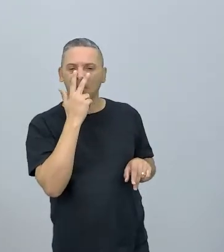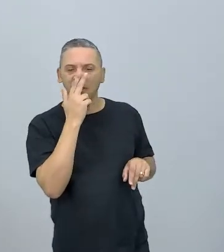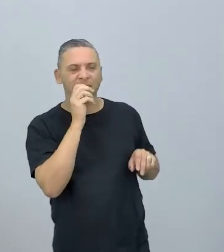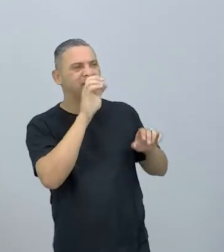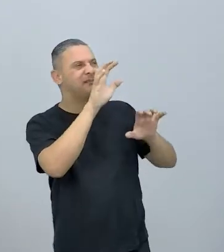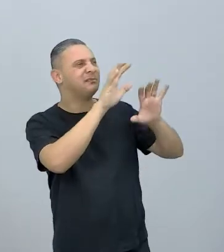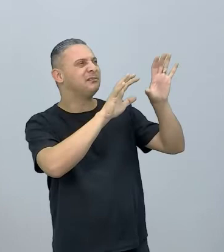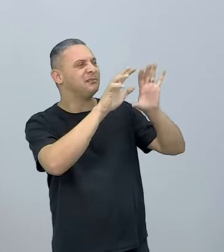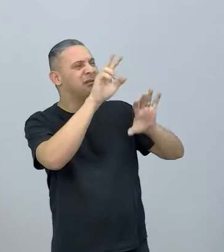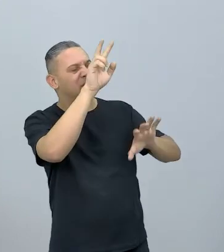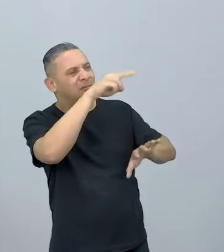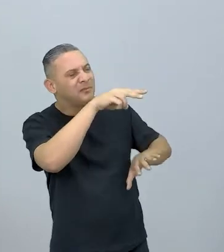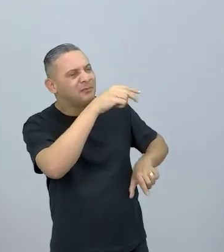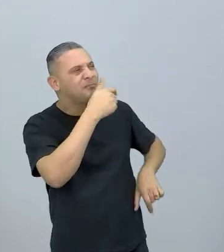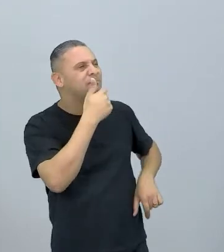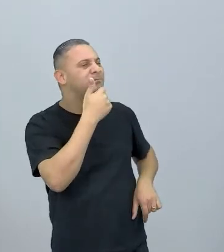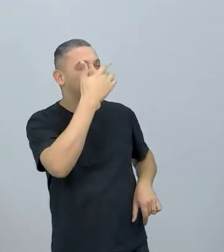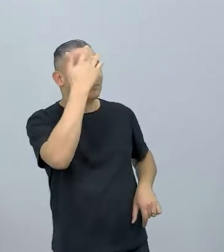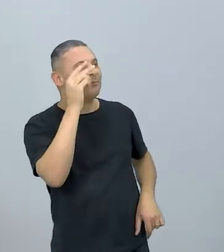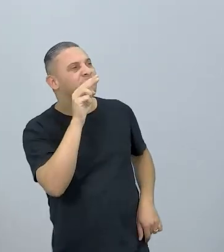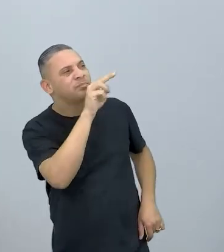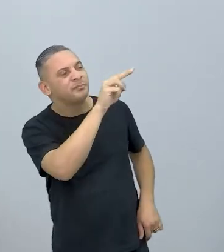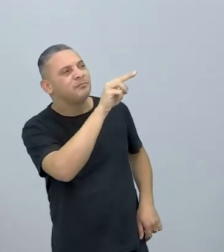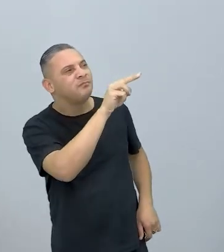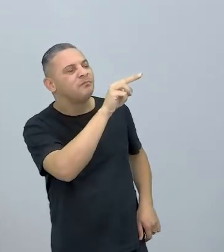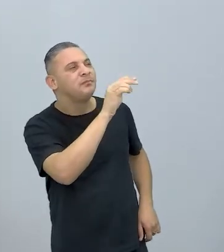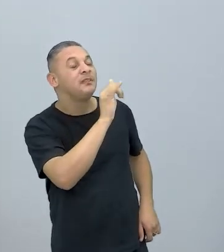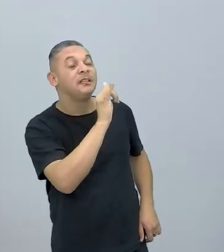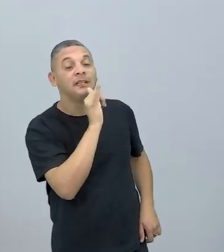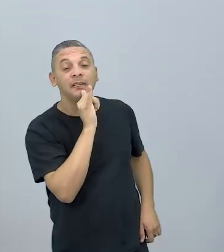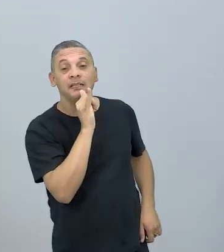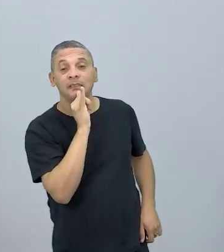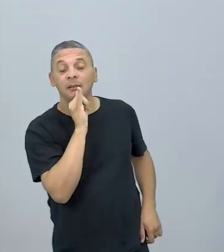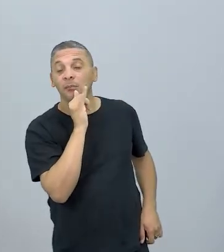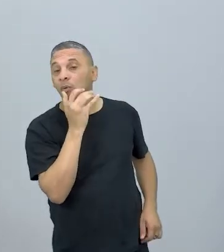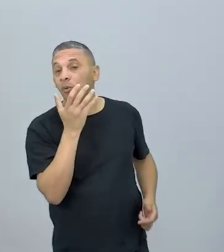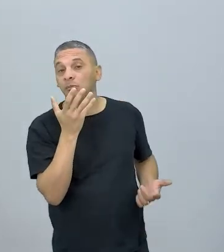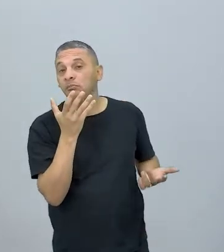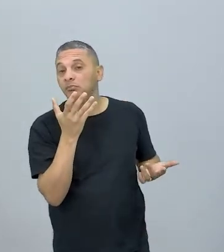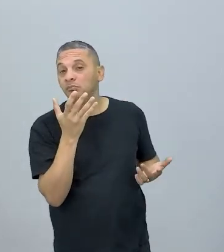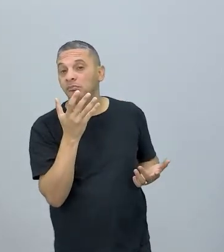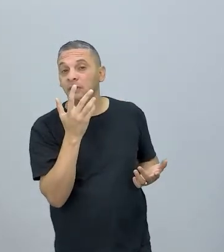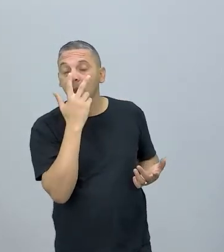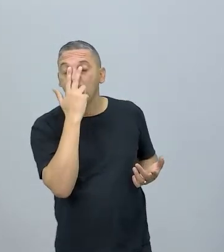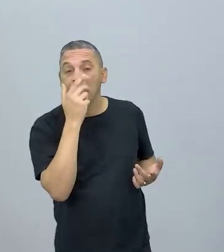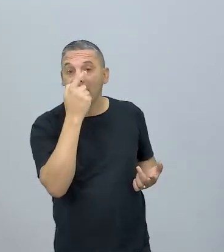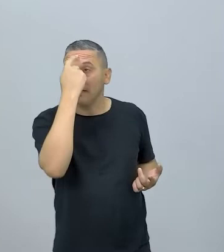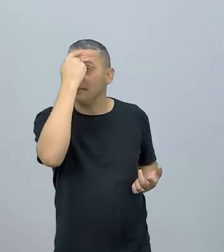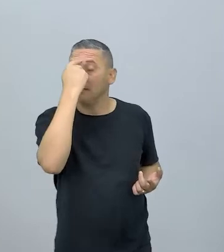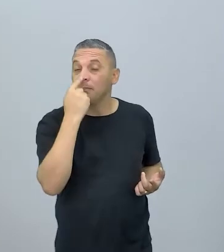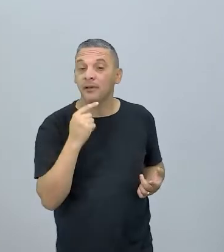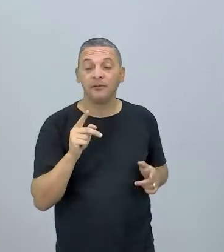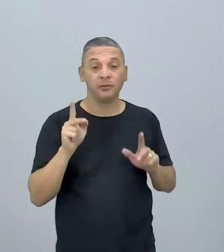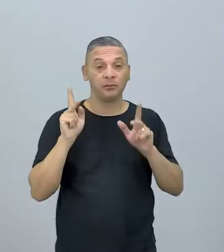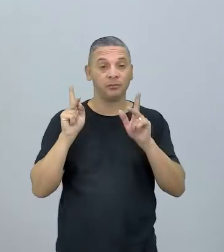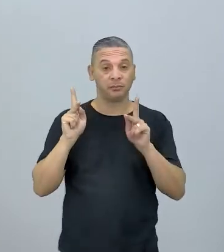imagem totalmente abstrata, mas daí a pessoa via nessa imagem, por exemplo, o perfil de uma pessoa